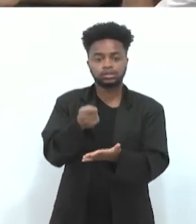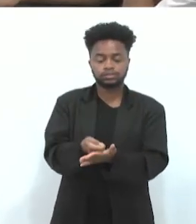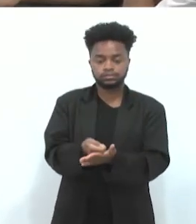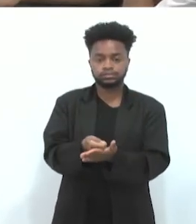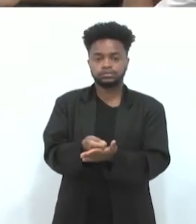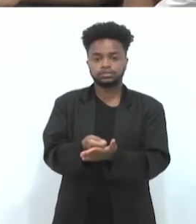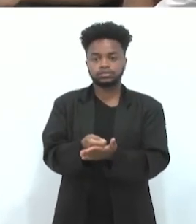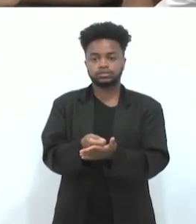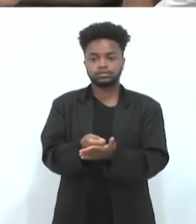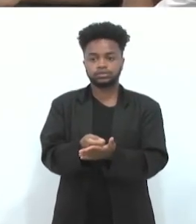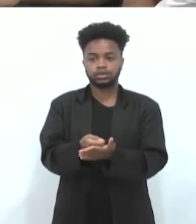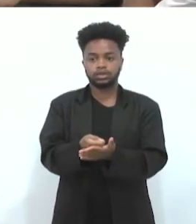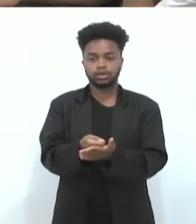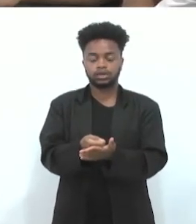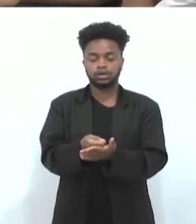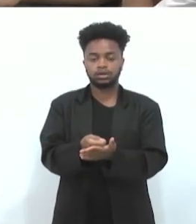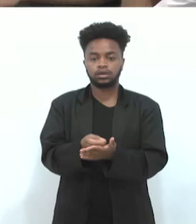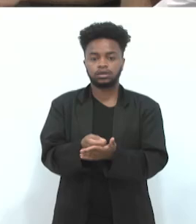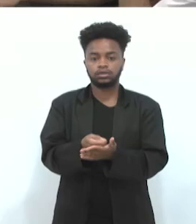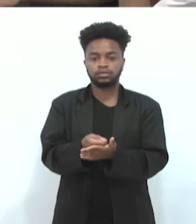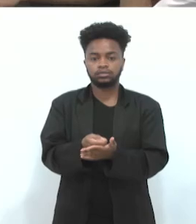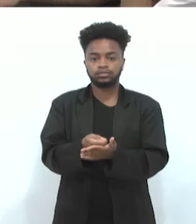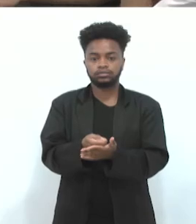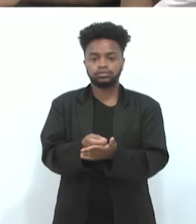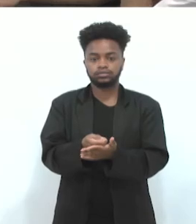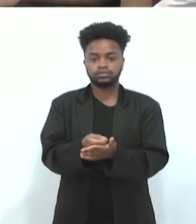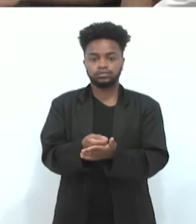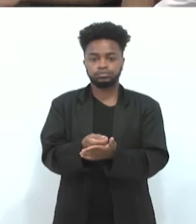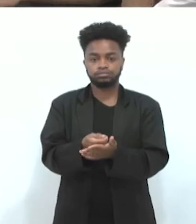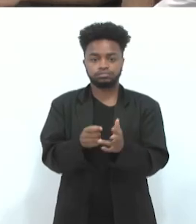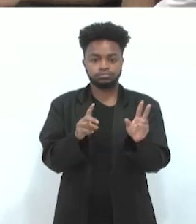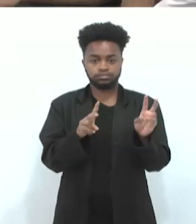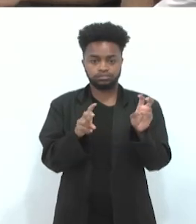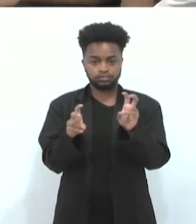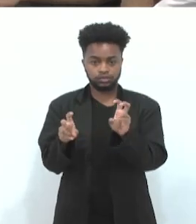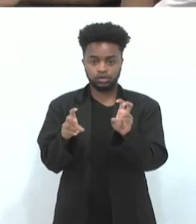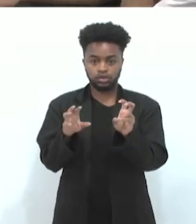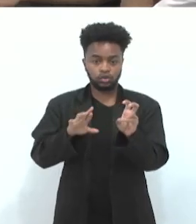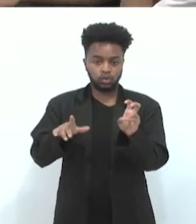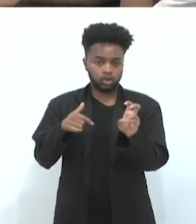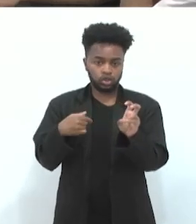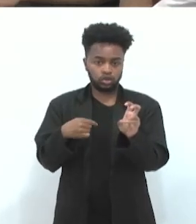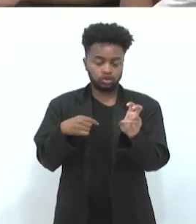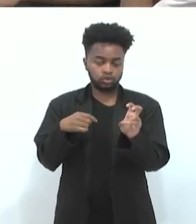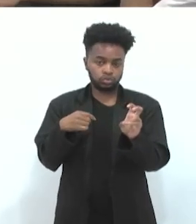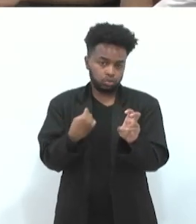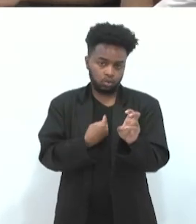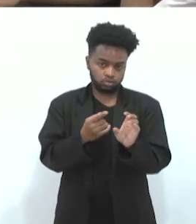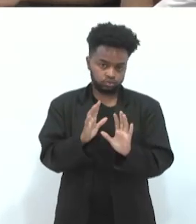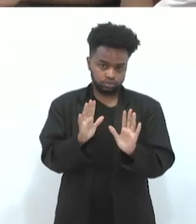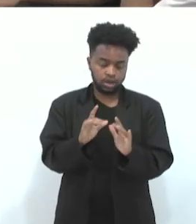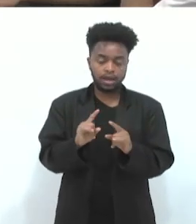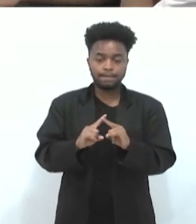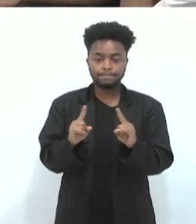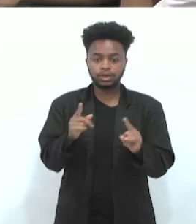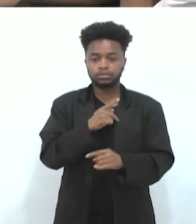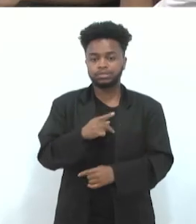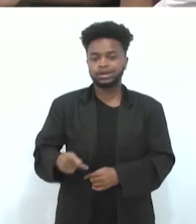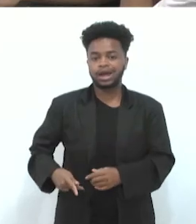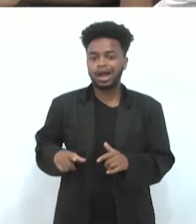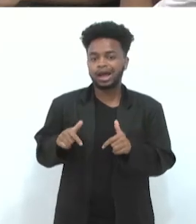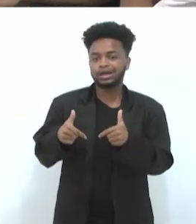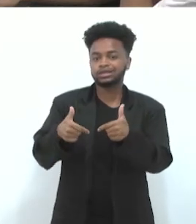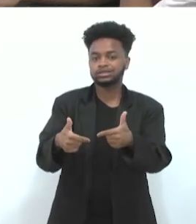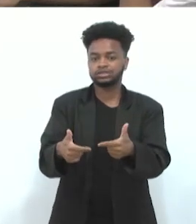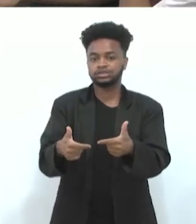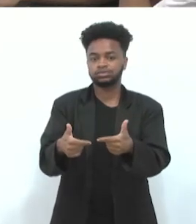de sustar uma decisão que também é um poder Lógico. constitucional nosso de fazer. Da mesma forma, o presidente agiu na